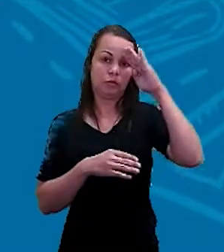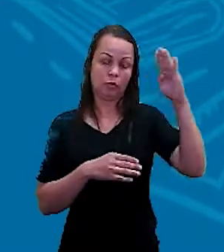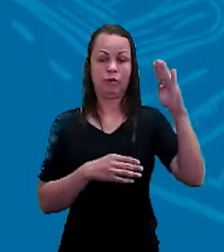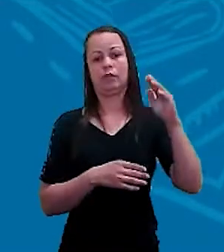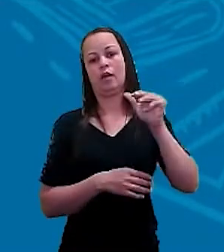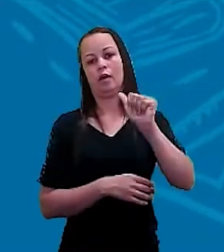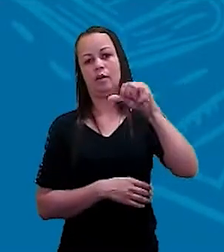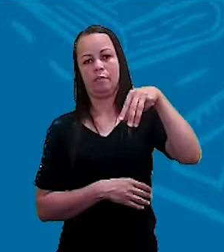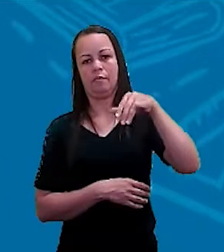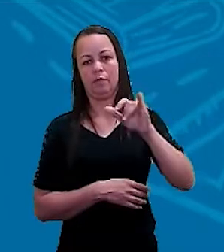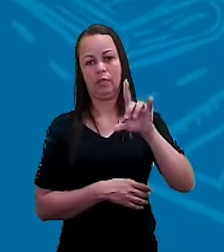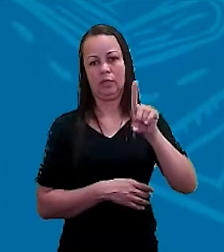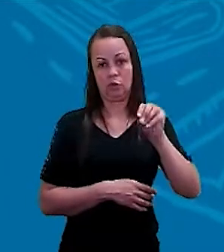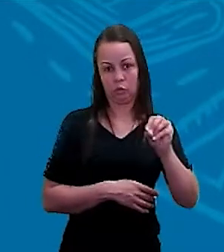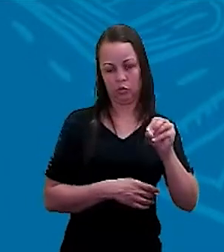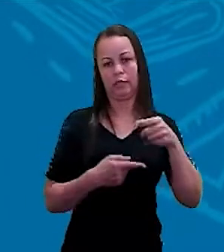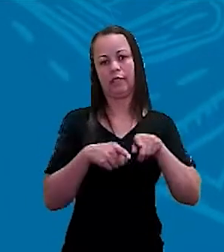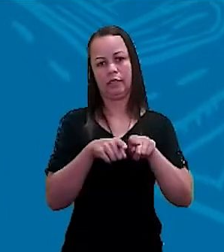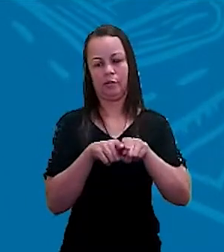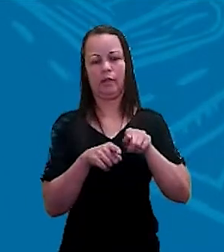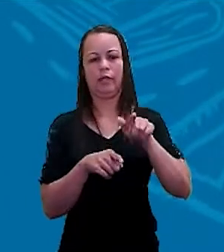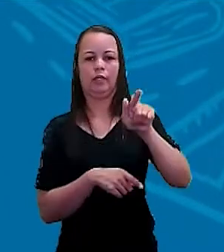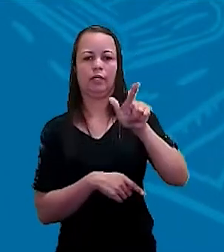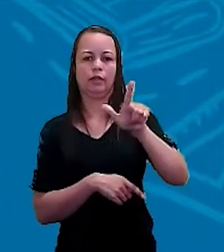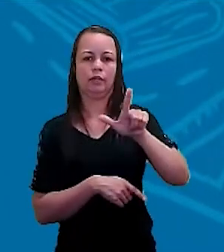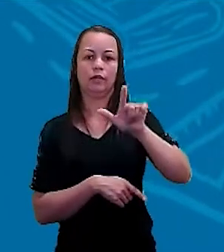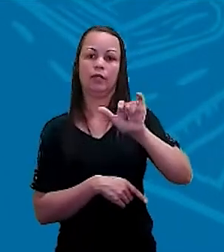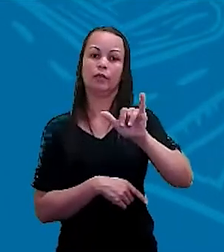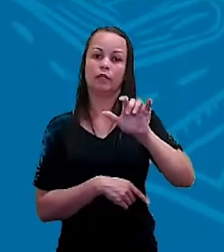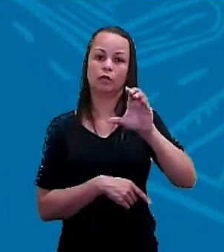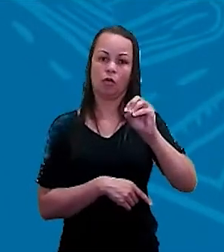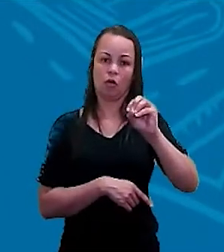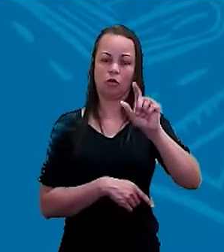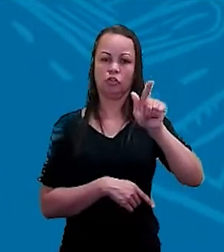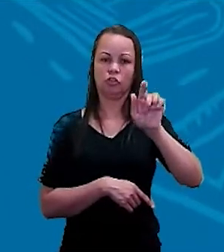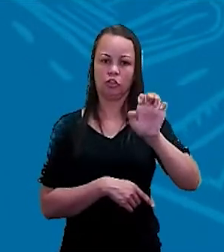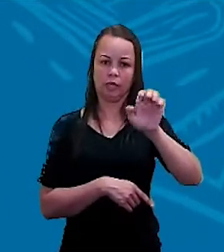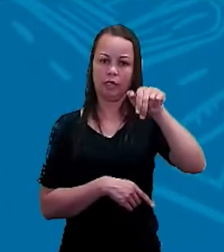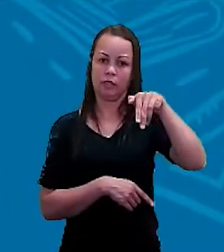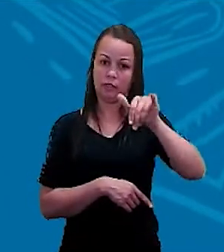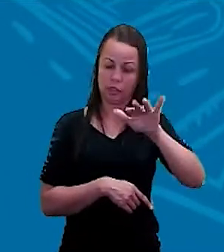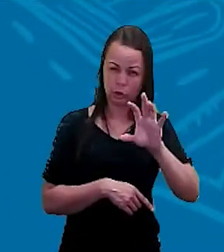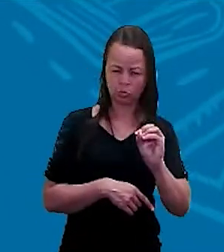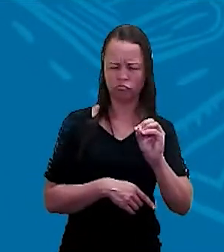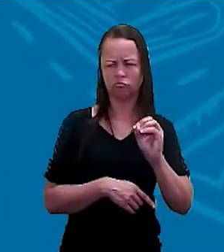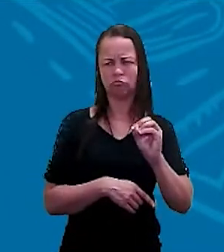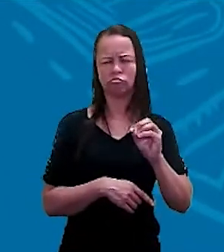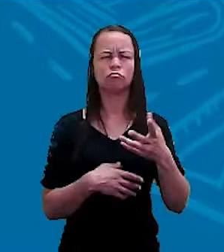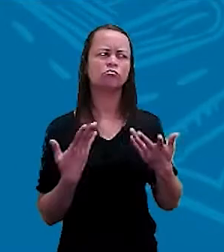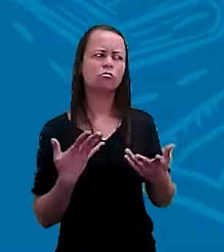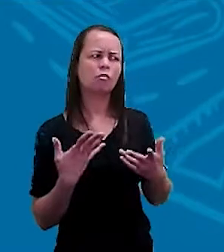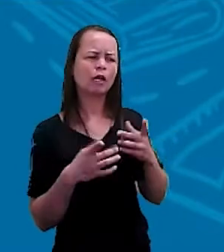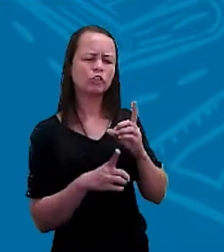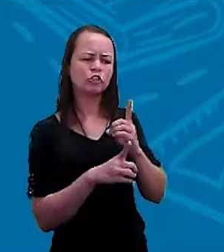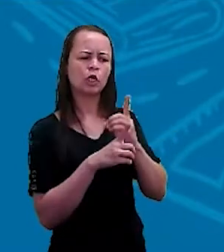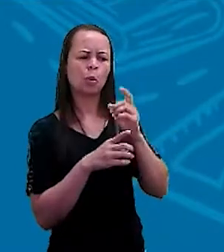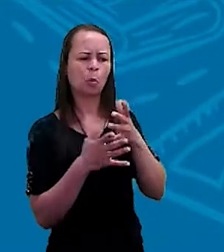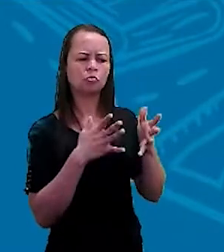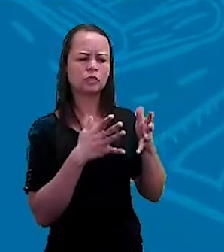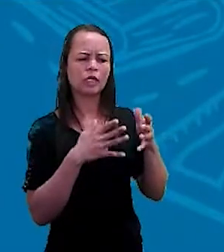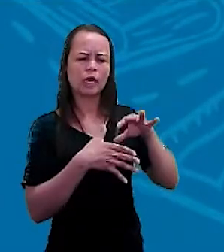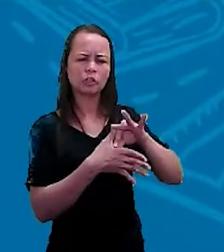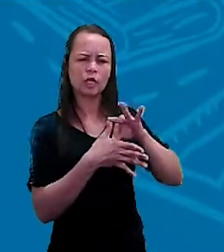e glicogênio. Talvez alguém possa estar dizendo glicogênio, mas glicogênio não é um açúcar que a gente geralmente encontra na carne, nos músculos.